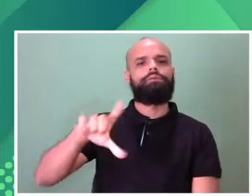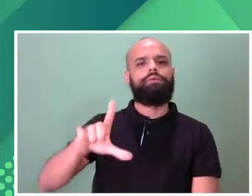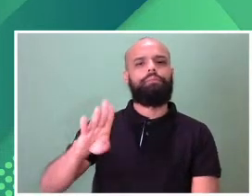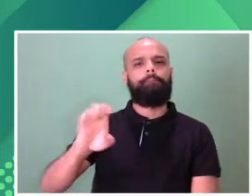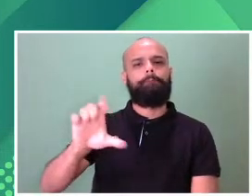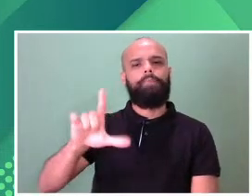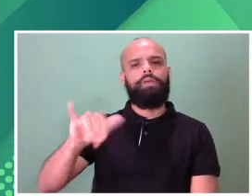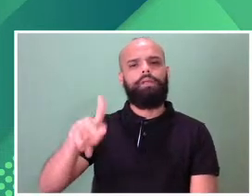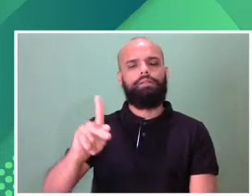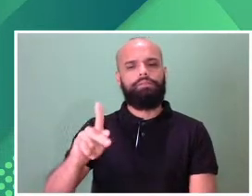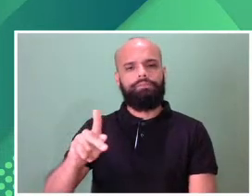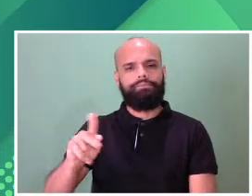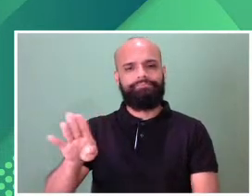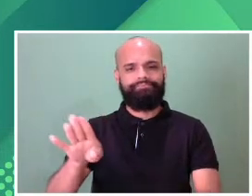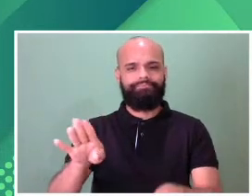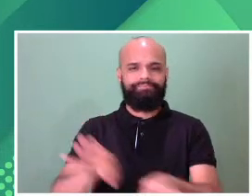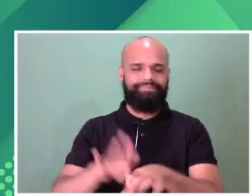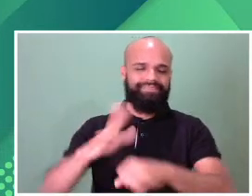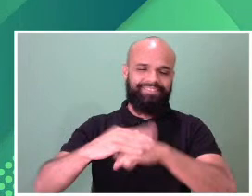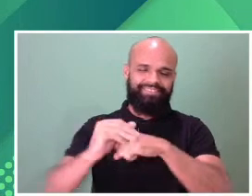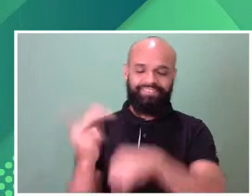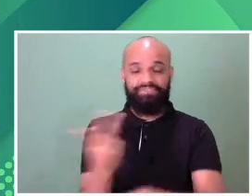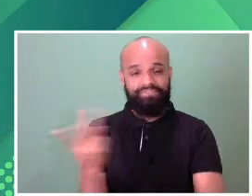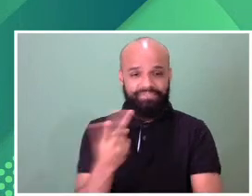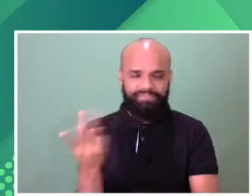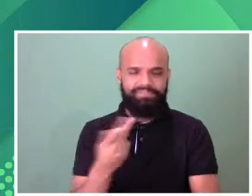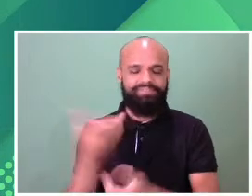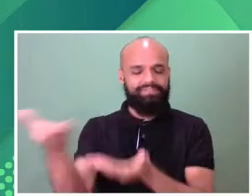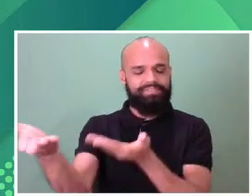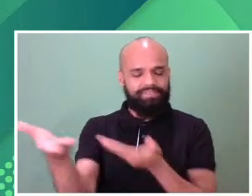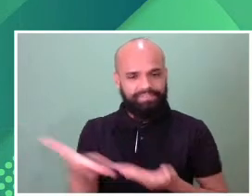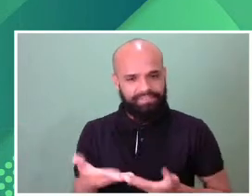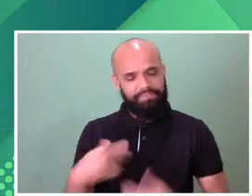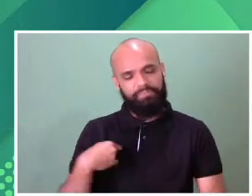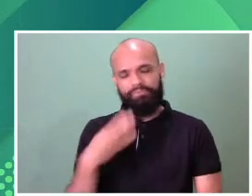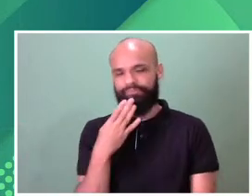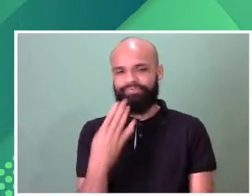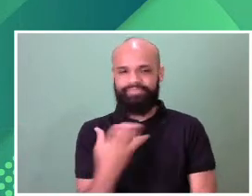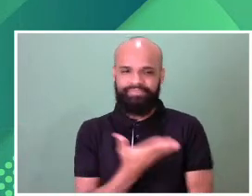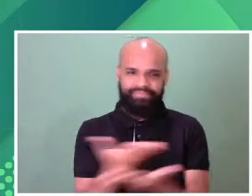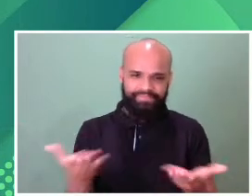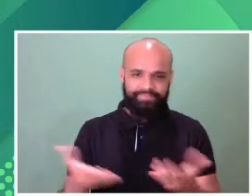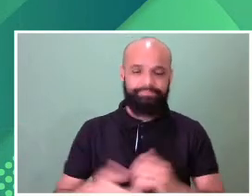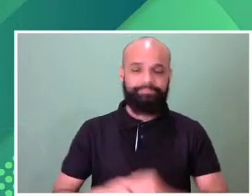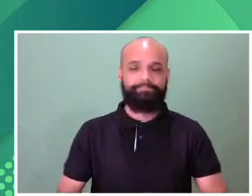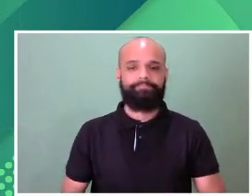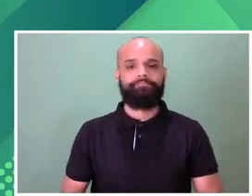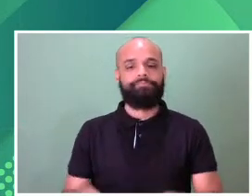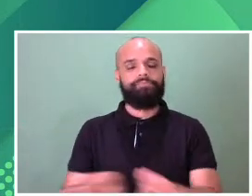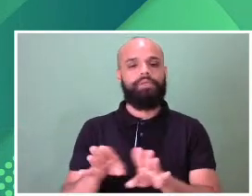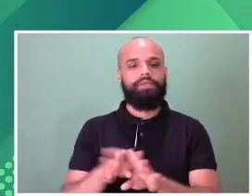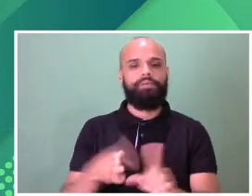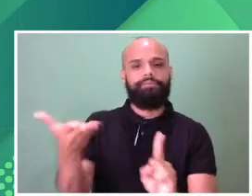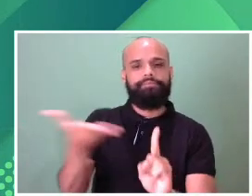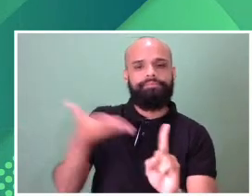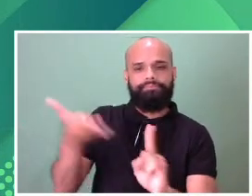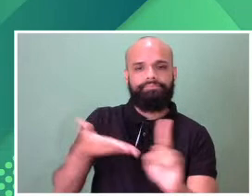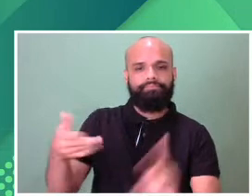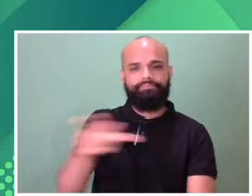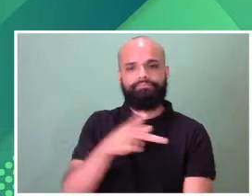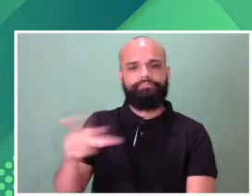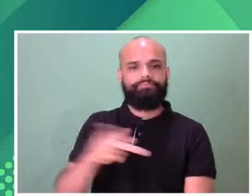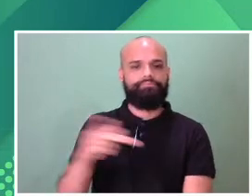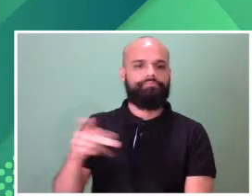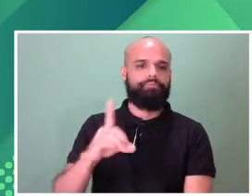generosidade de todos vocês, de vocês dois, né, em atender o nosso pedido, e a mediação, óbvia, do professor Daniel